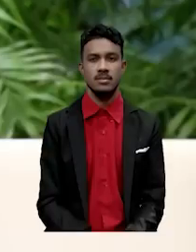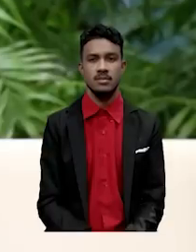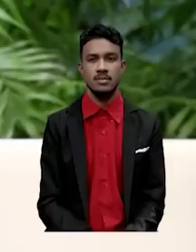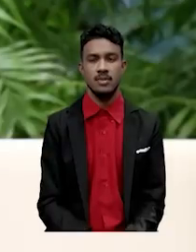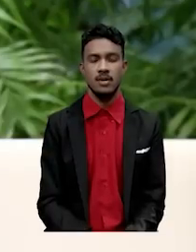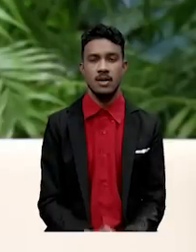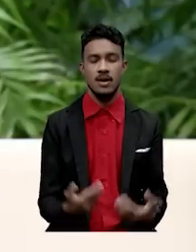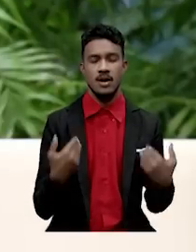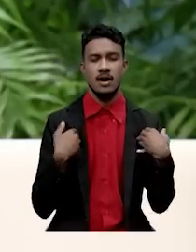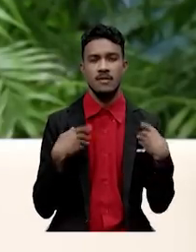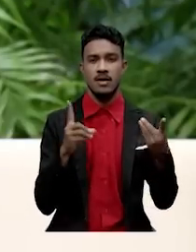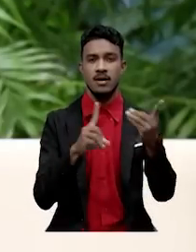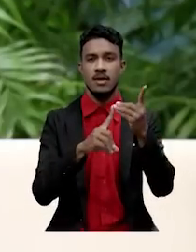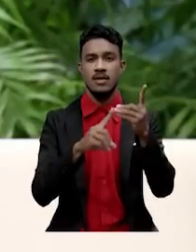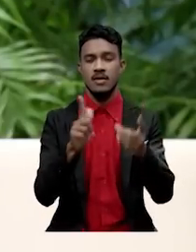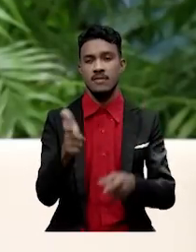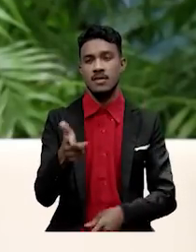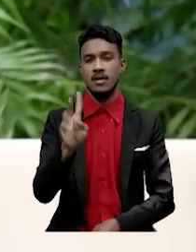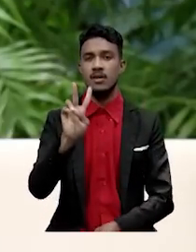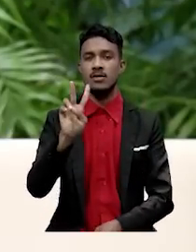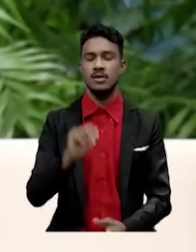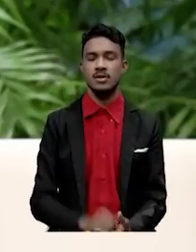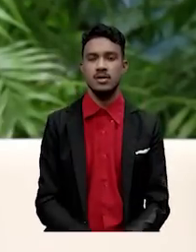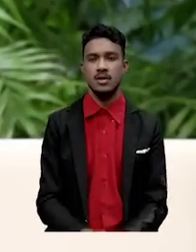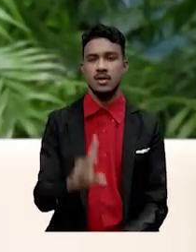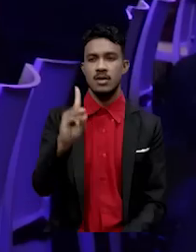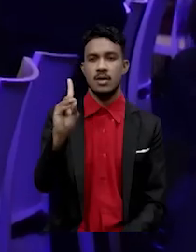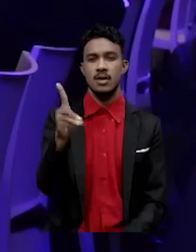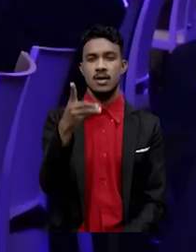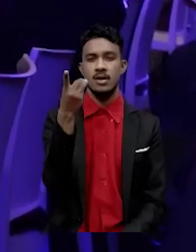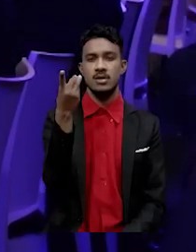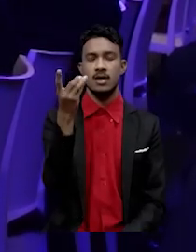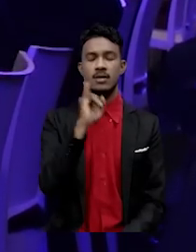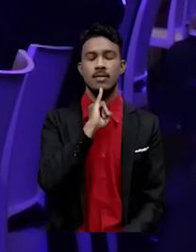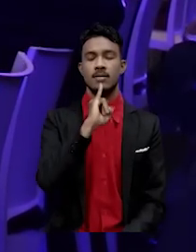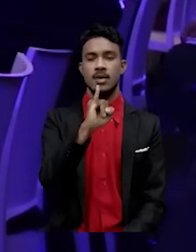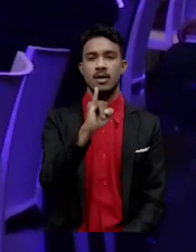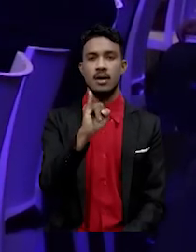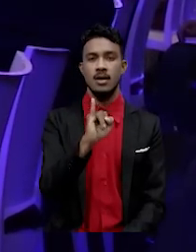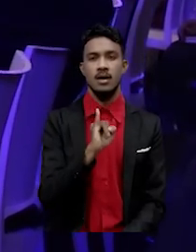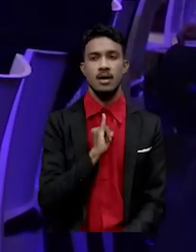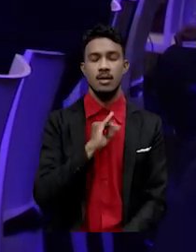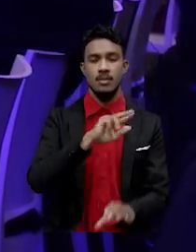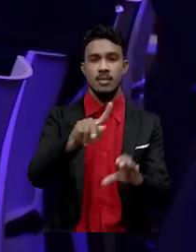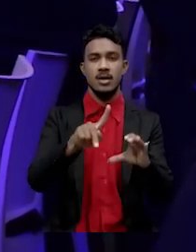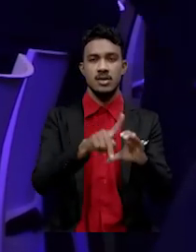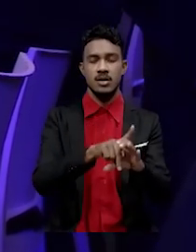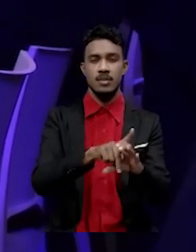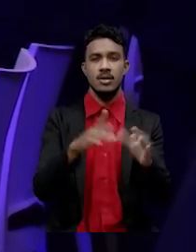E a fala 22, de Dersam, mas que a nós participa a painel